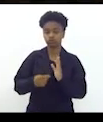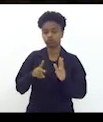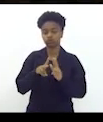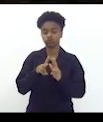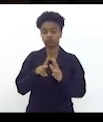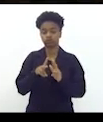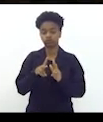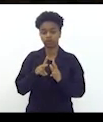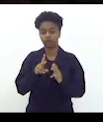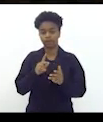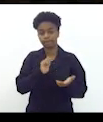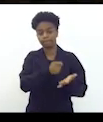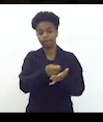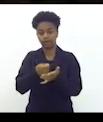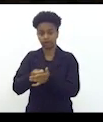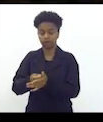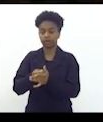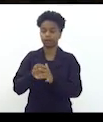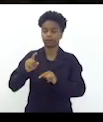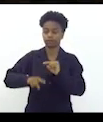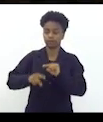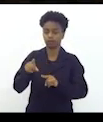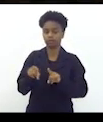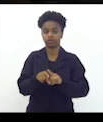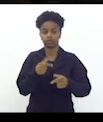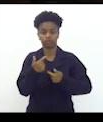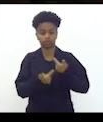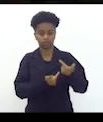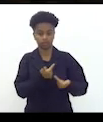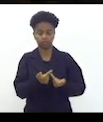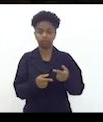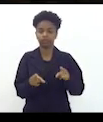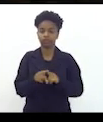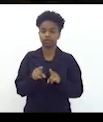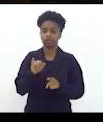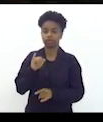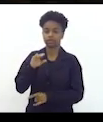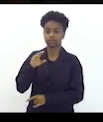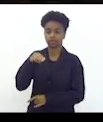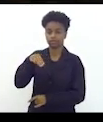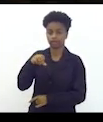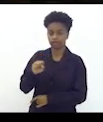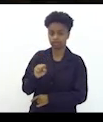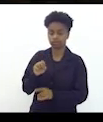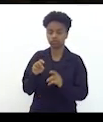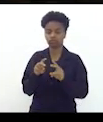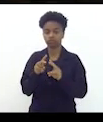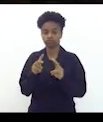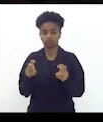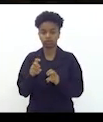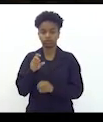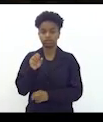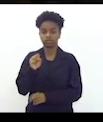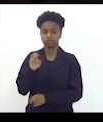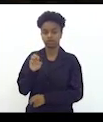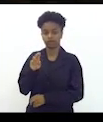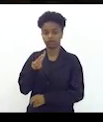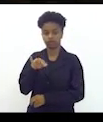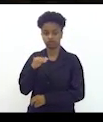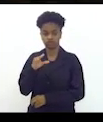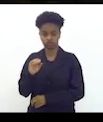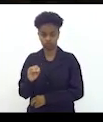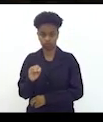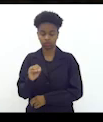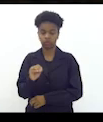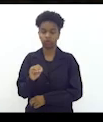Serviços, e o ISS, o Imposto sobre Serviços, ICMS de competência estadual